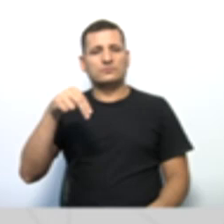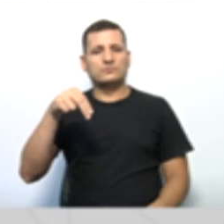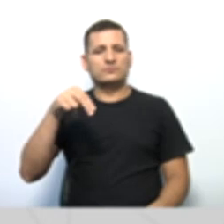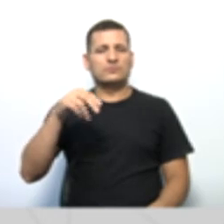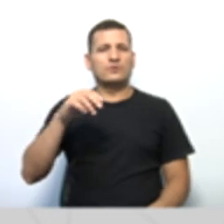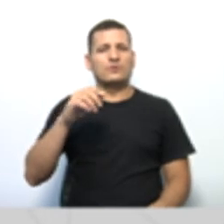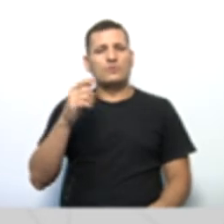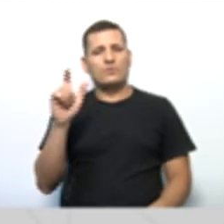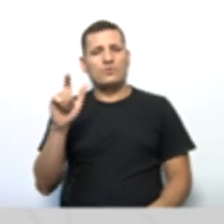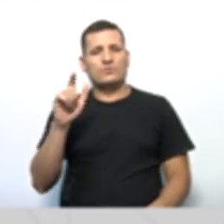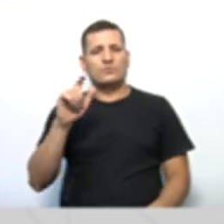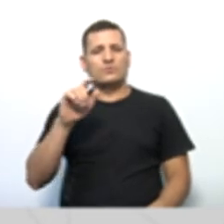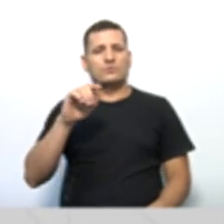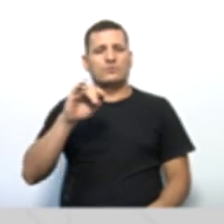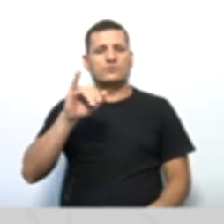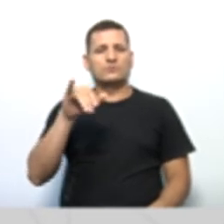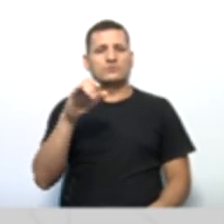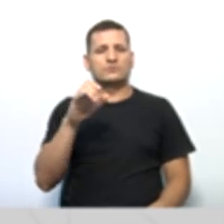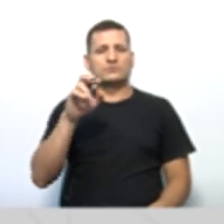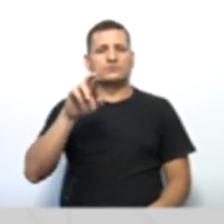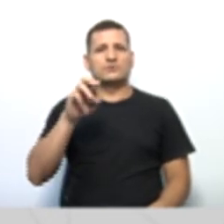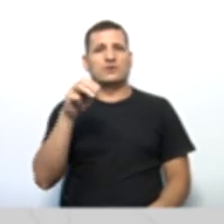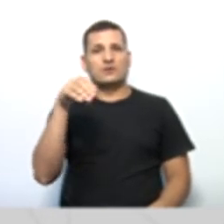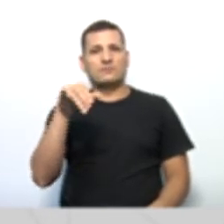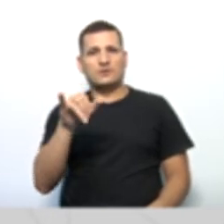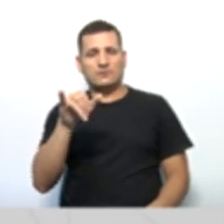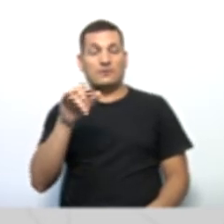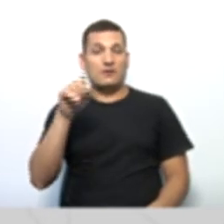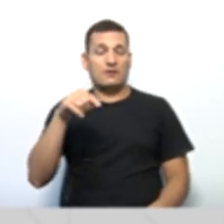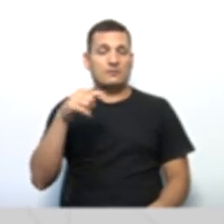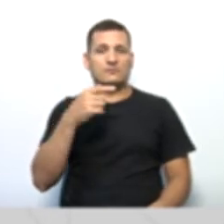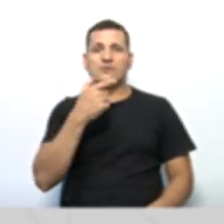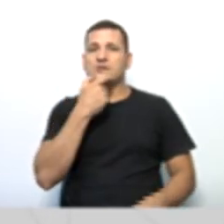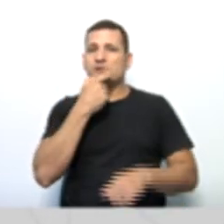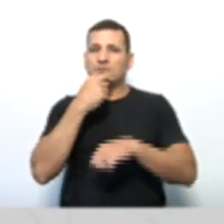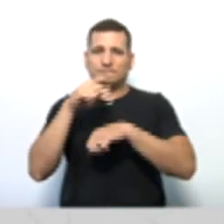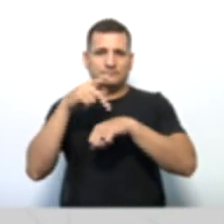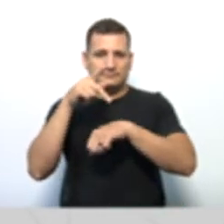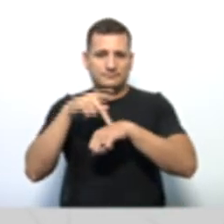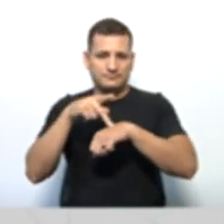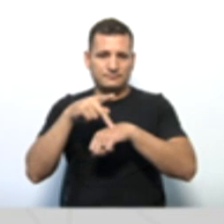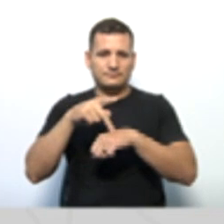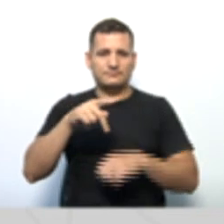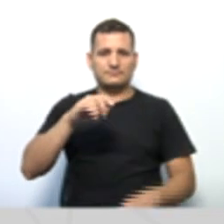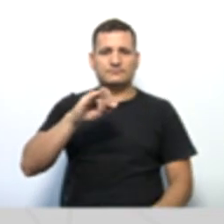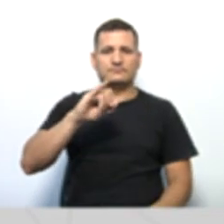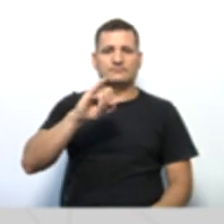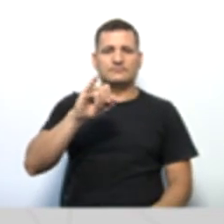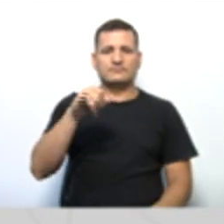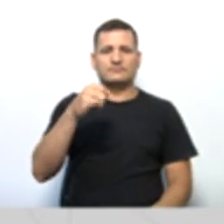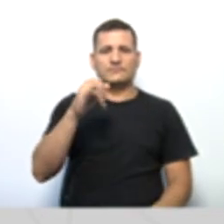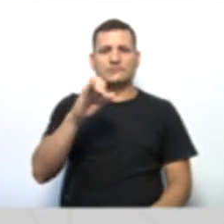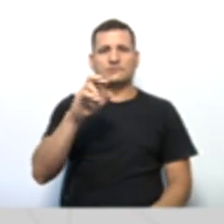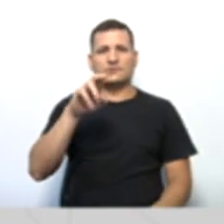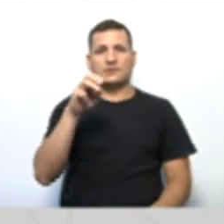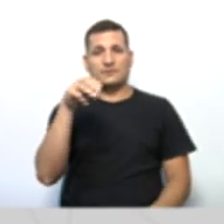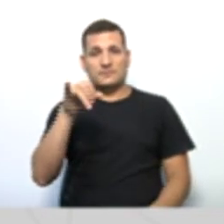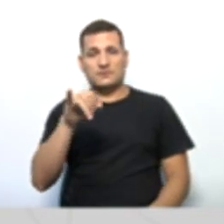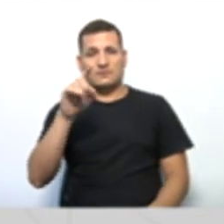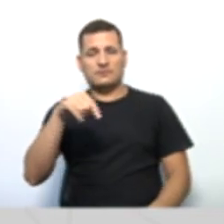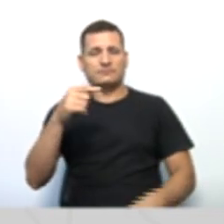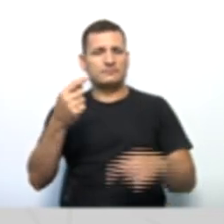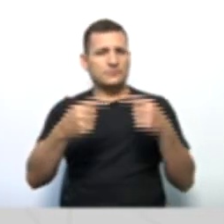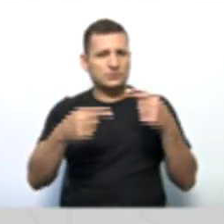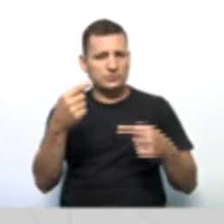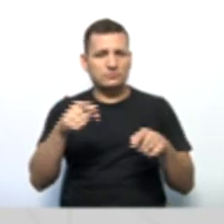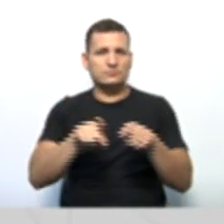Eles são ingleses, os dois, ambos são ingleses. Jeremy Bentham era filantropo, político e jurista, razão pelo